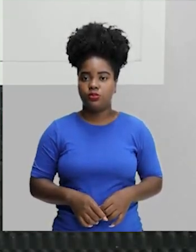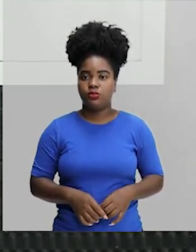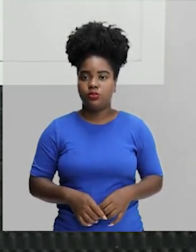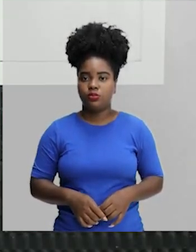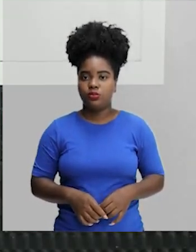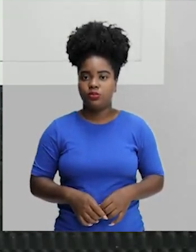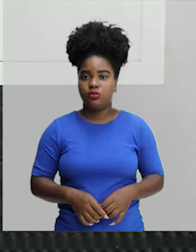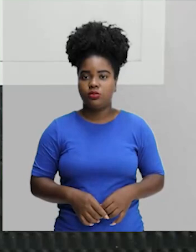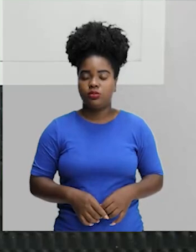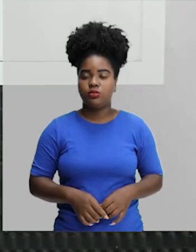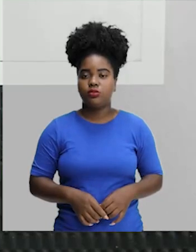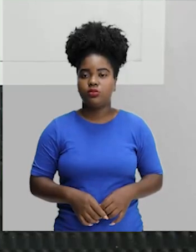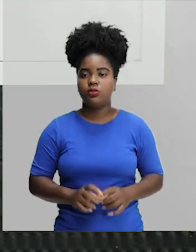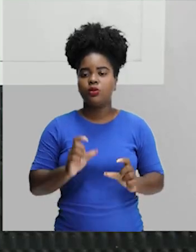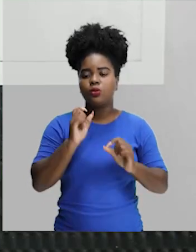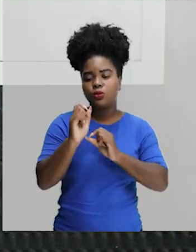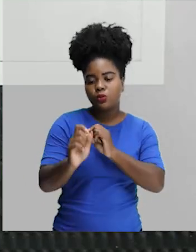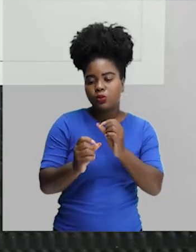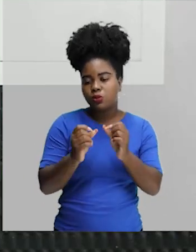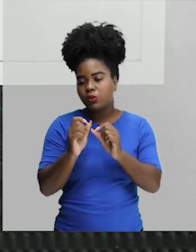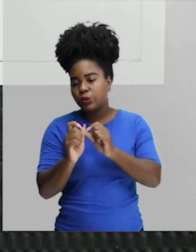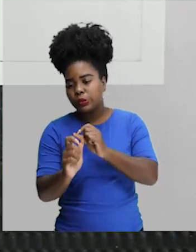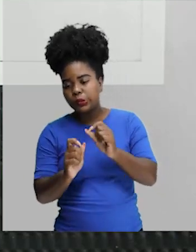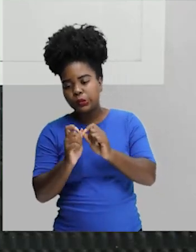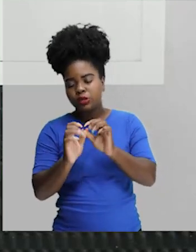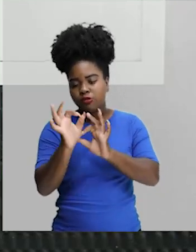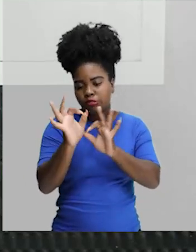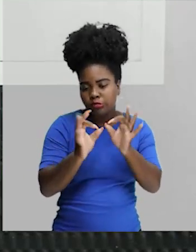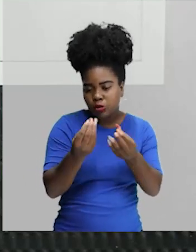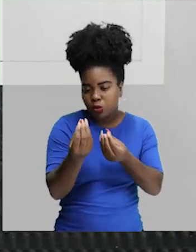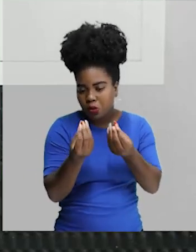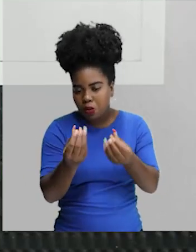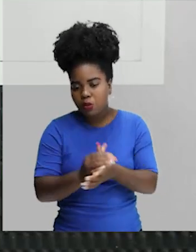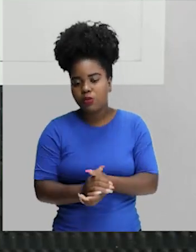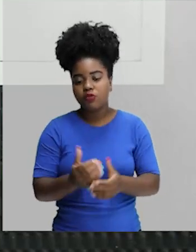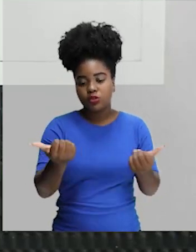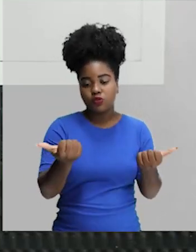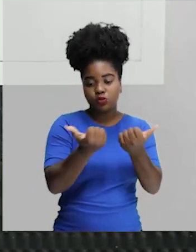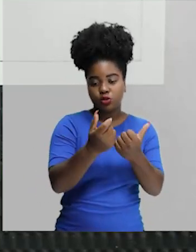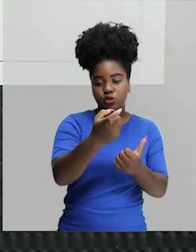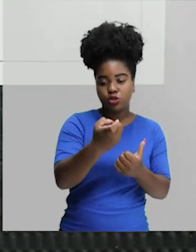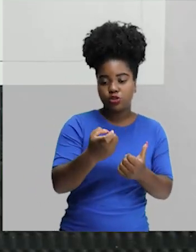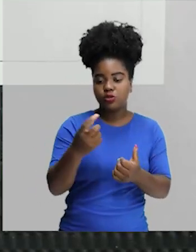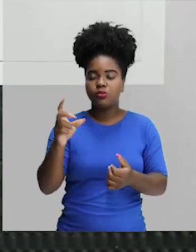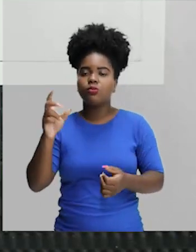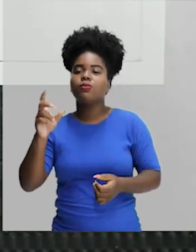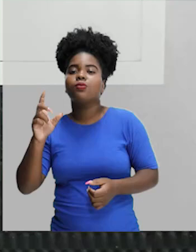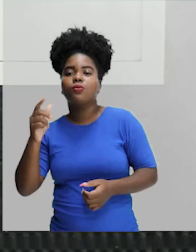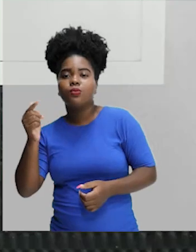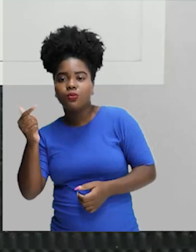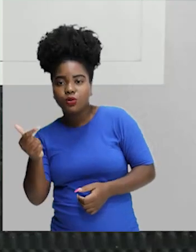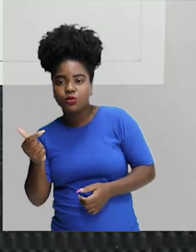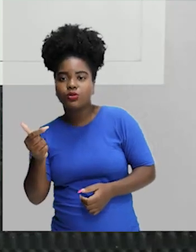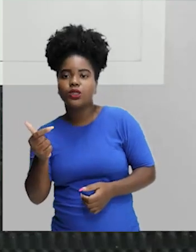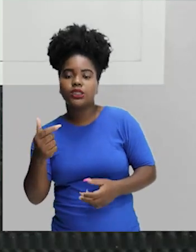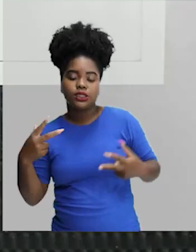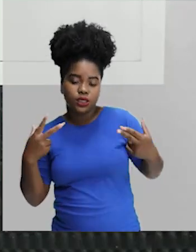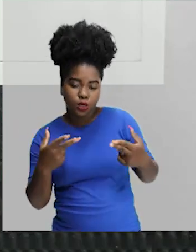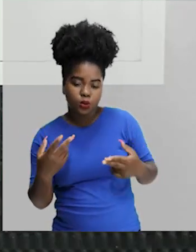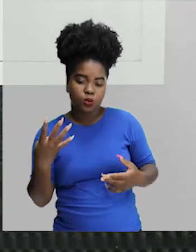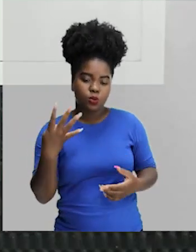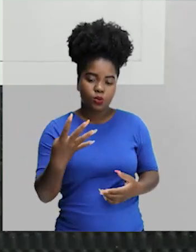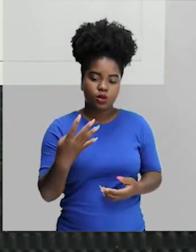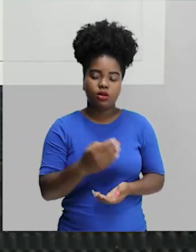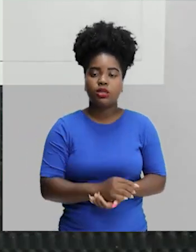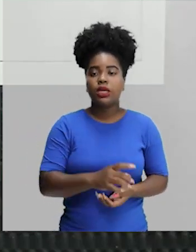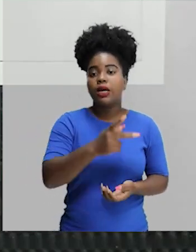Ora, o que você vai fazer aqui? Você vai substituir aqui o x por 2, ó, e igualar a 4. O